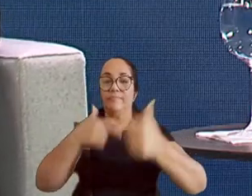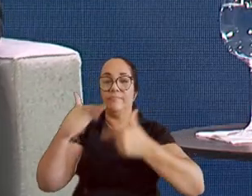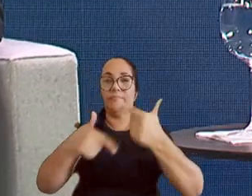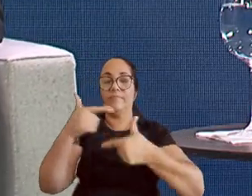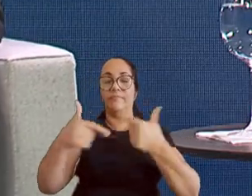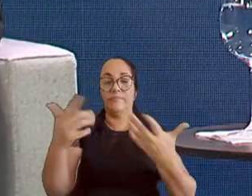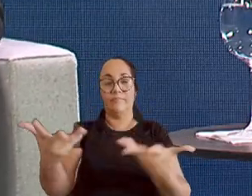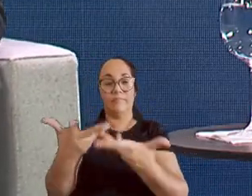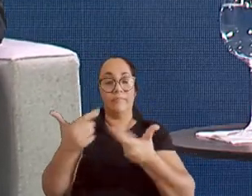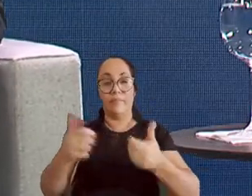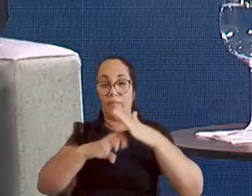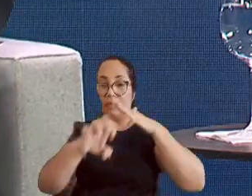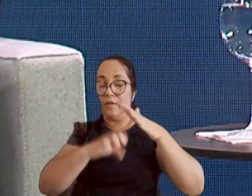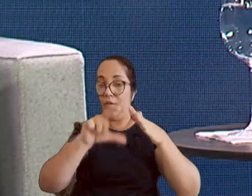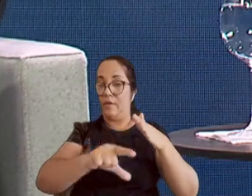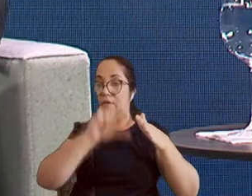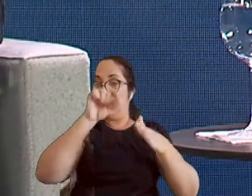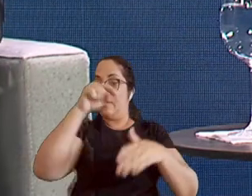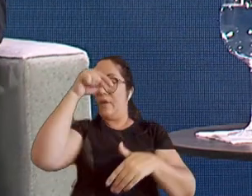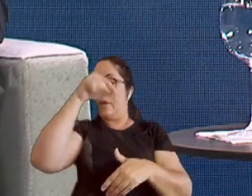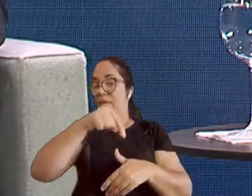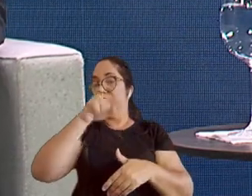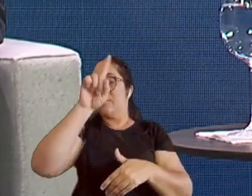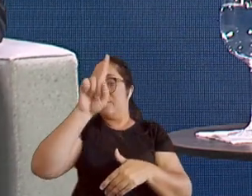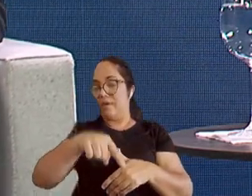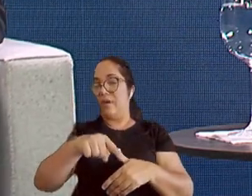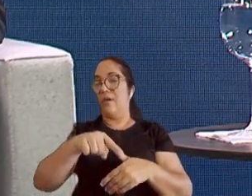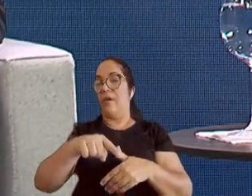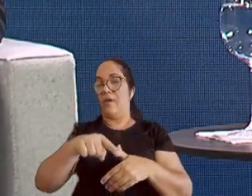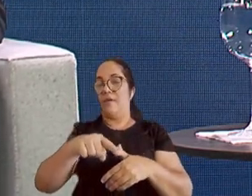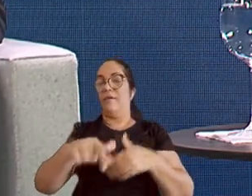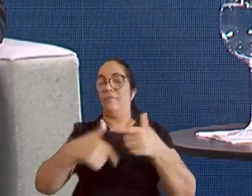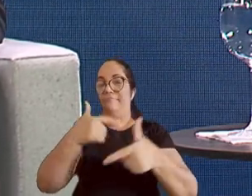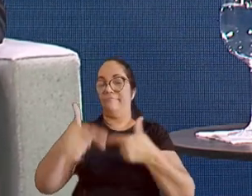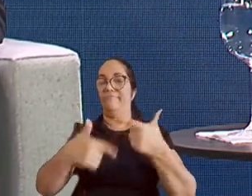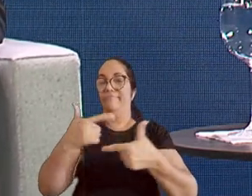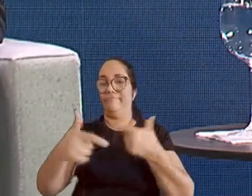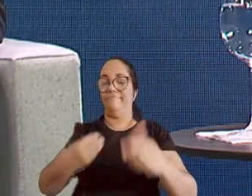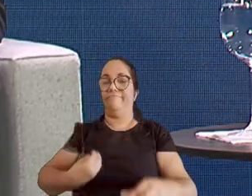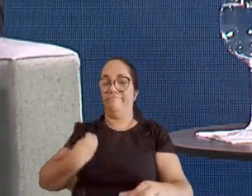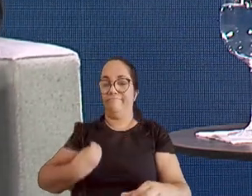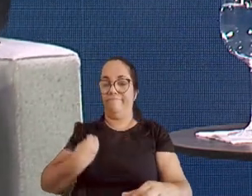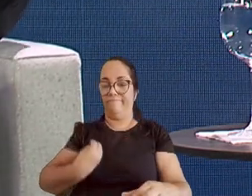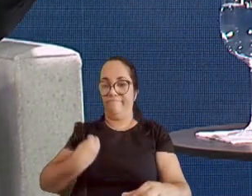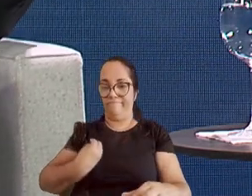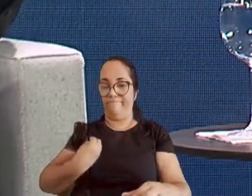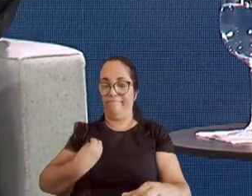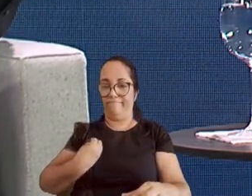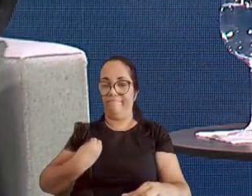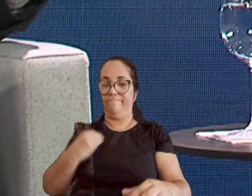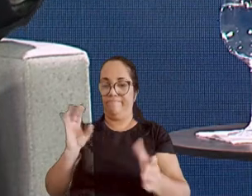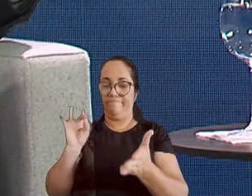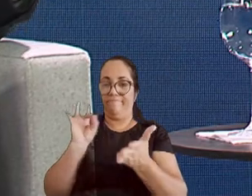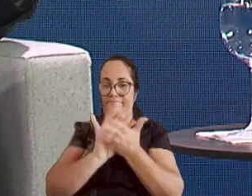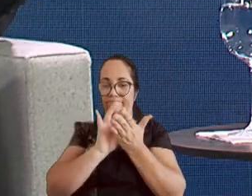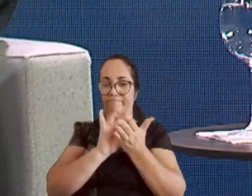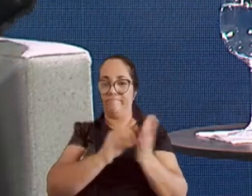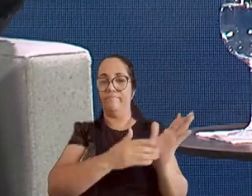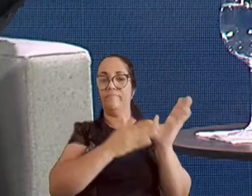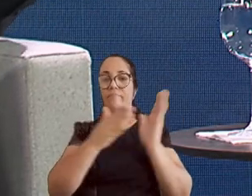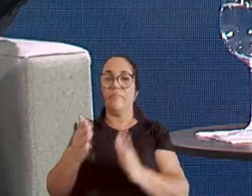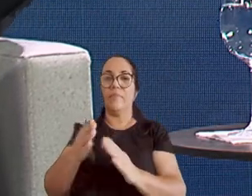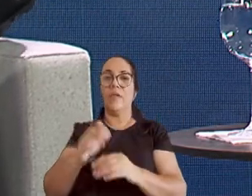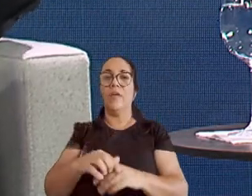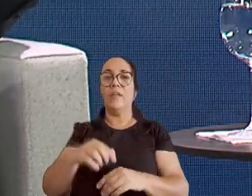opção de vida cada vez mais consistente no geral então assim os nossos primeiros Fundos que olhavam